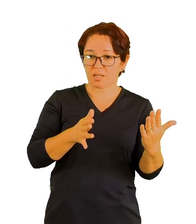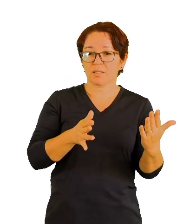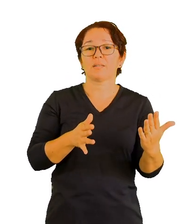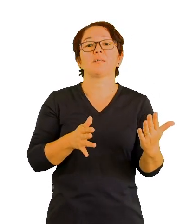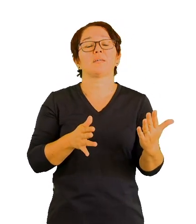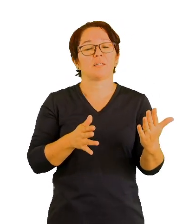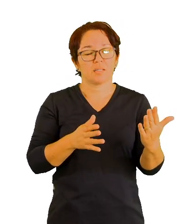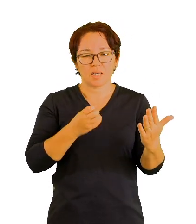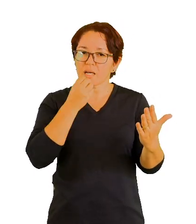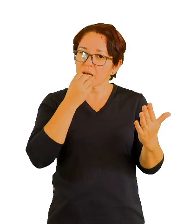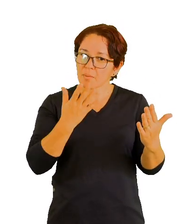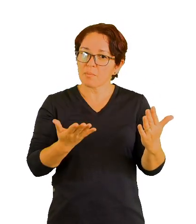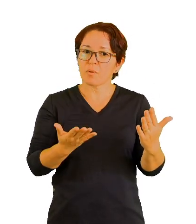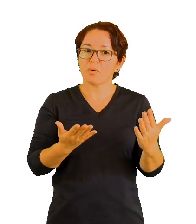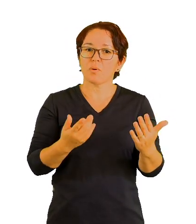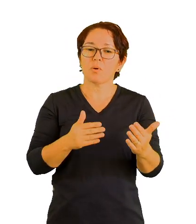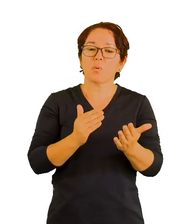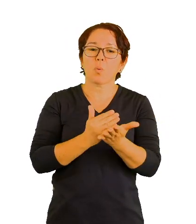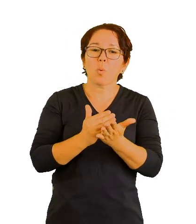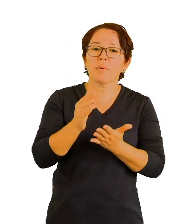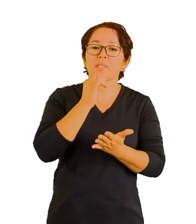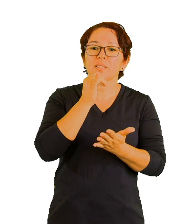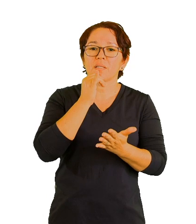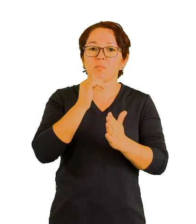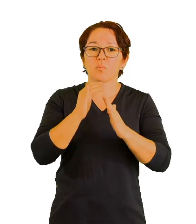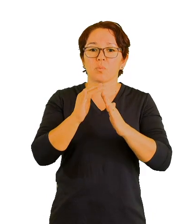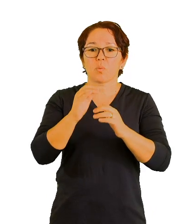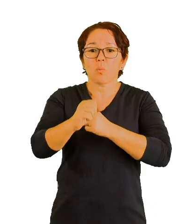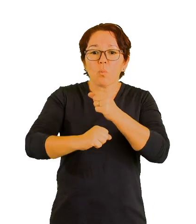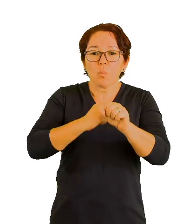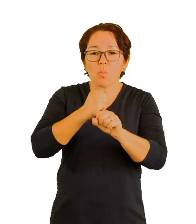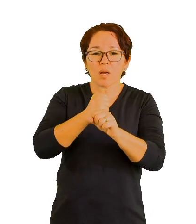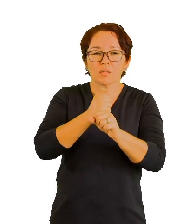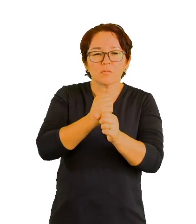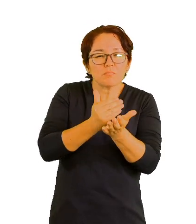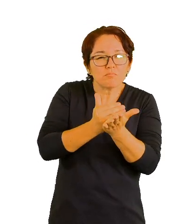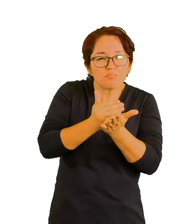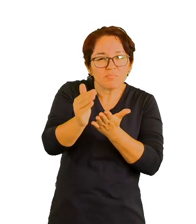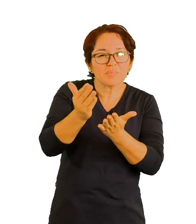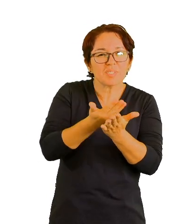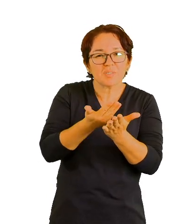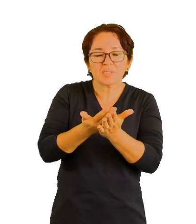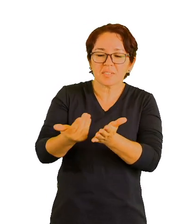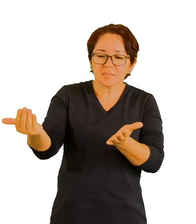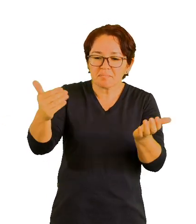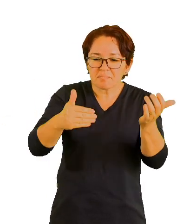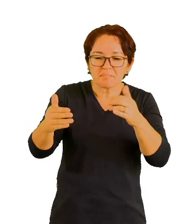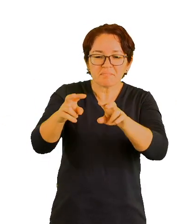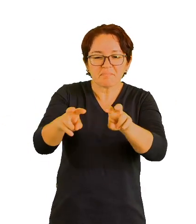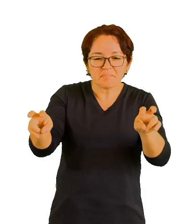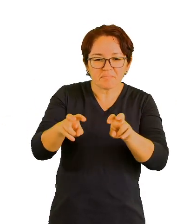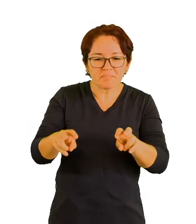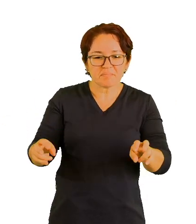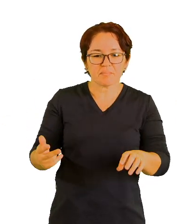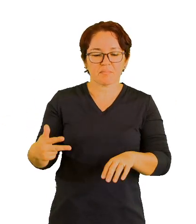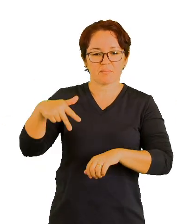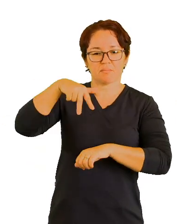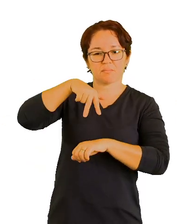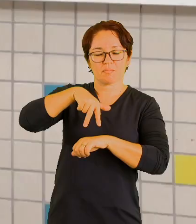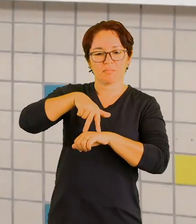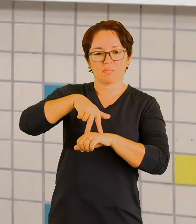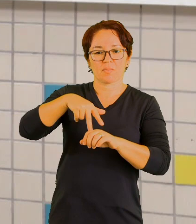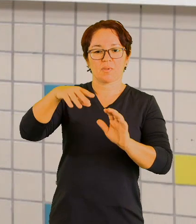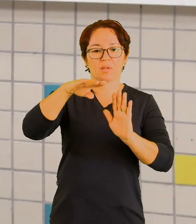regimento escolar no início do ano letivo. Você lembra do regimento escolar de sua escola? É comum,